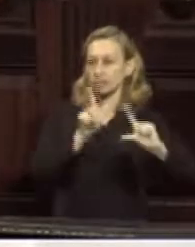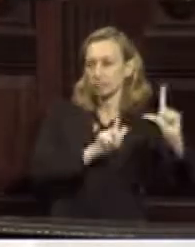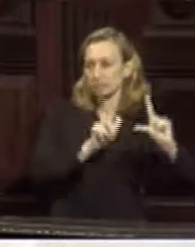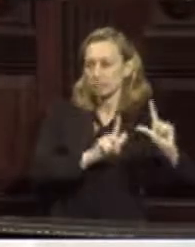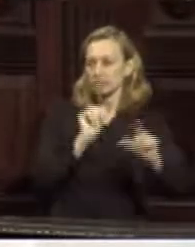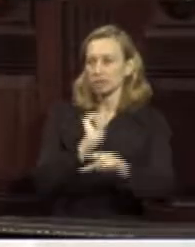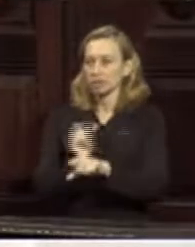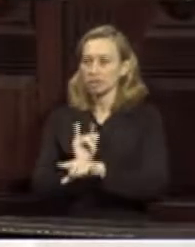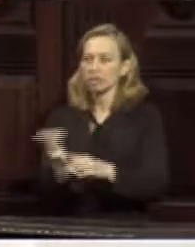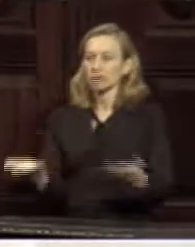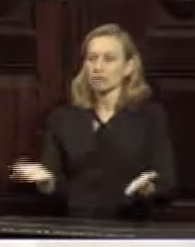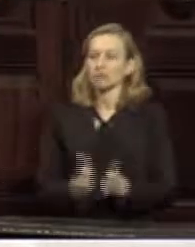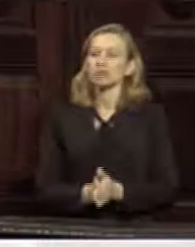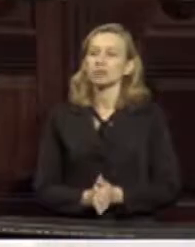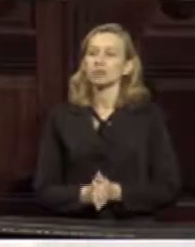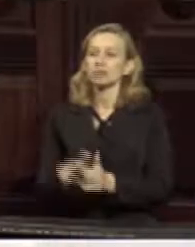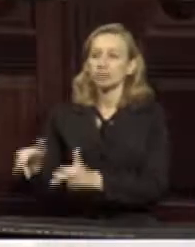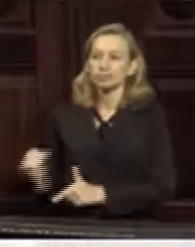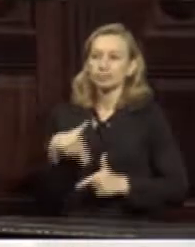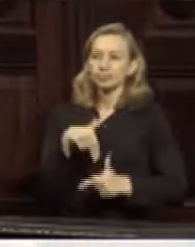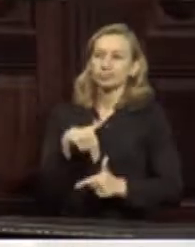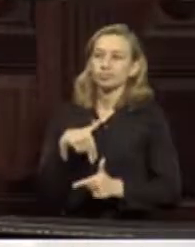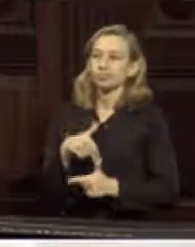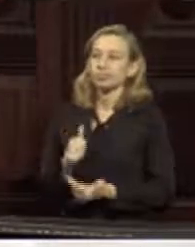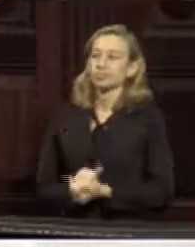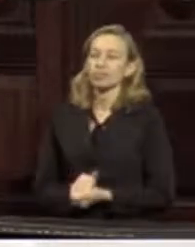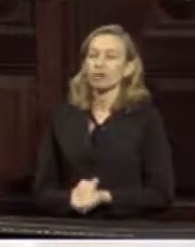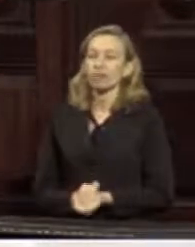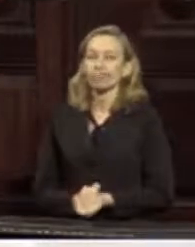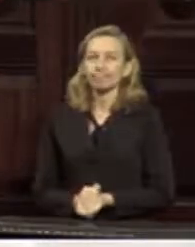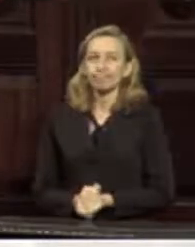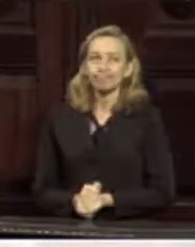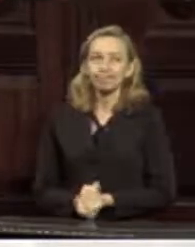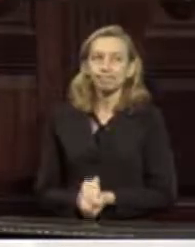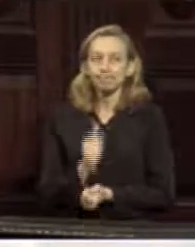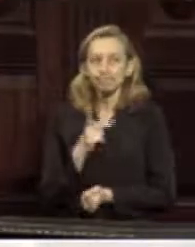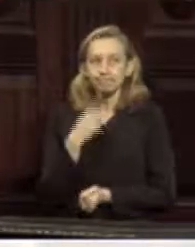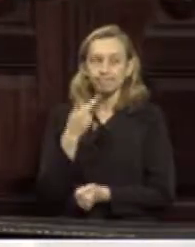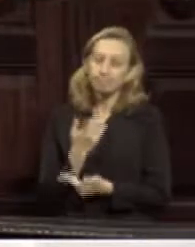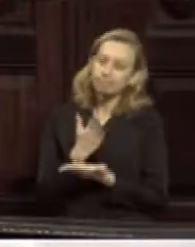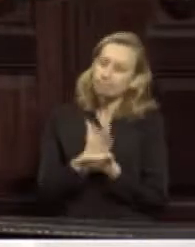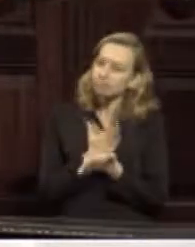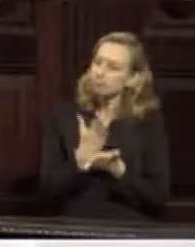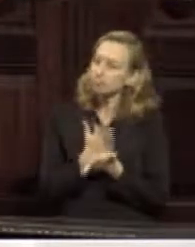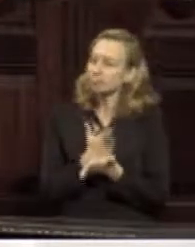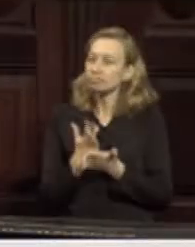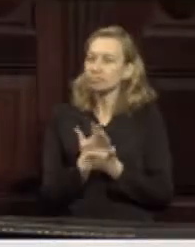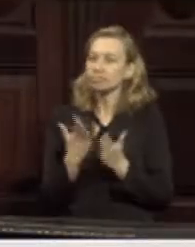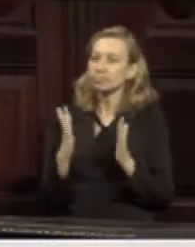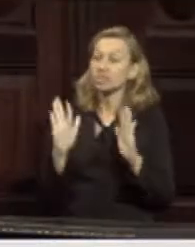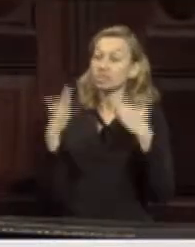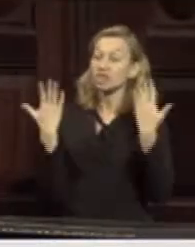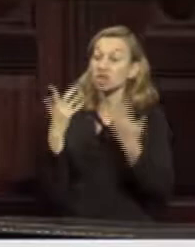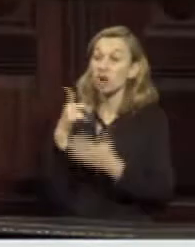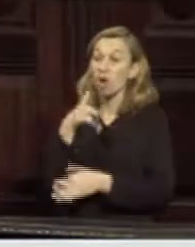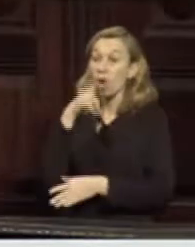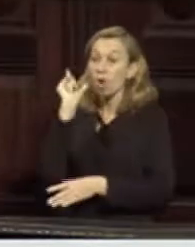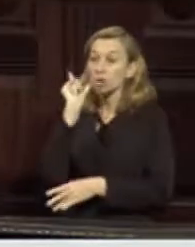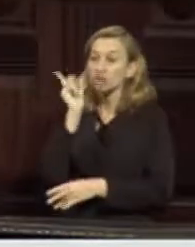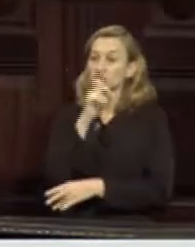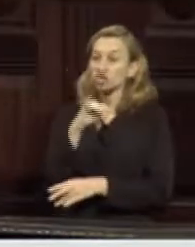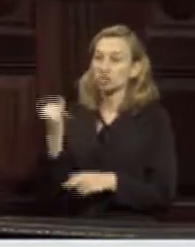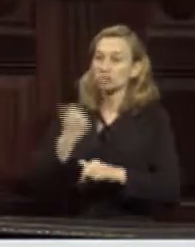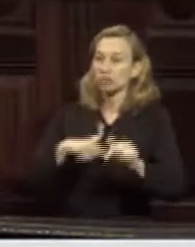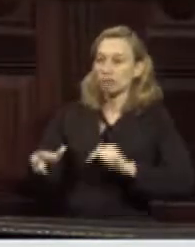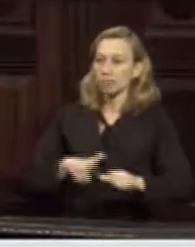boa tarde. Venho aqui a essa tribuna fazer algumas reflexões sobre as comemorações ontem do Dia do Trabalho